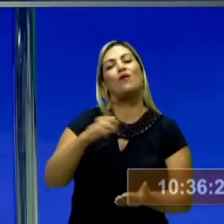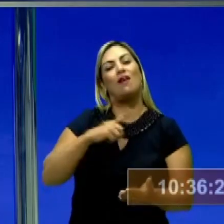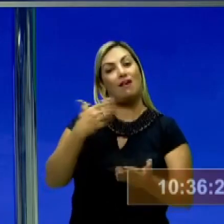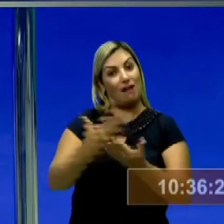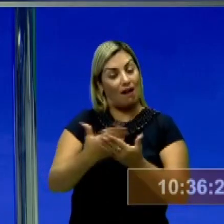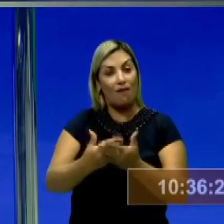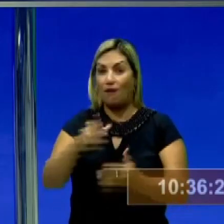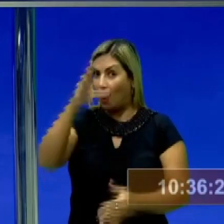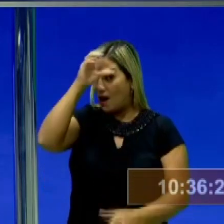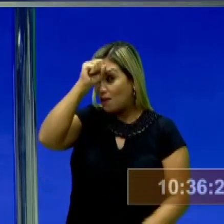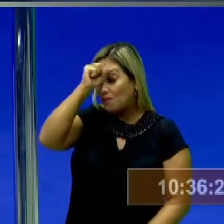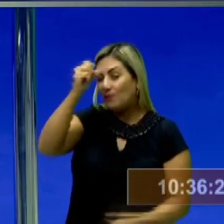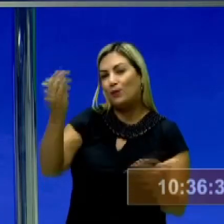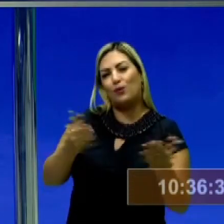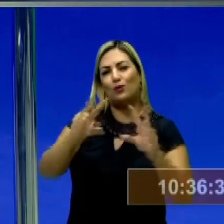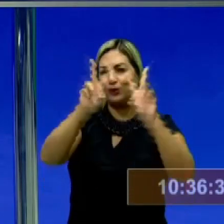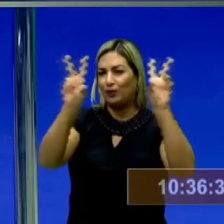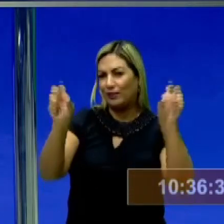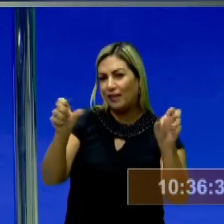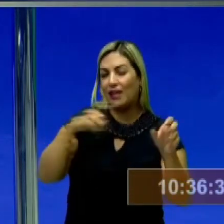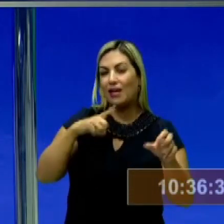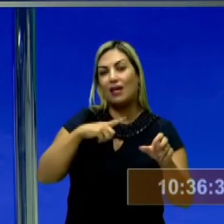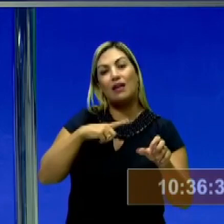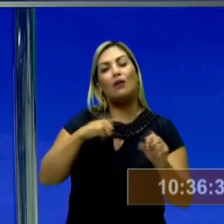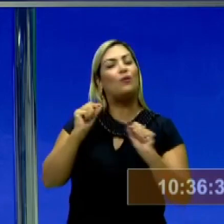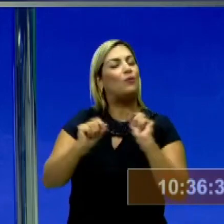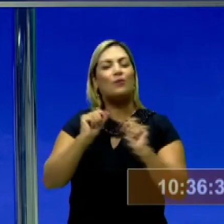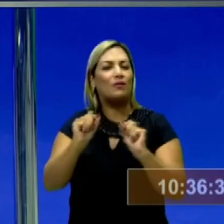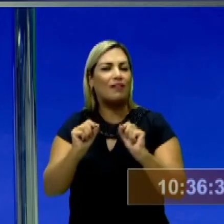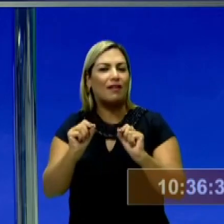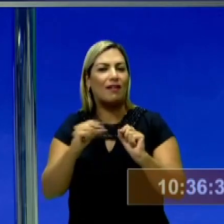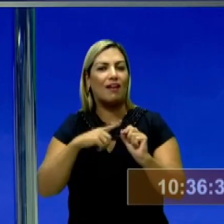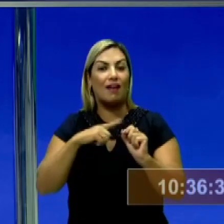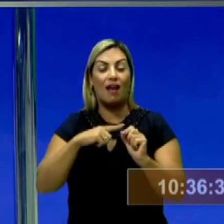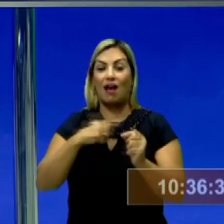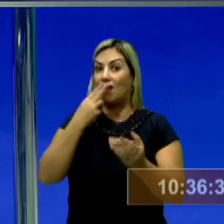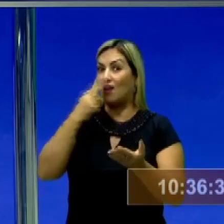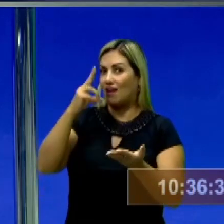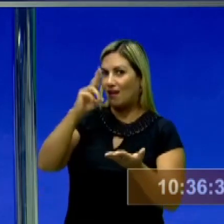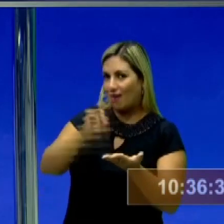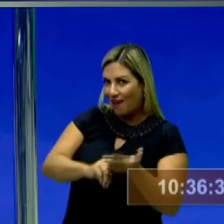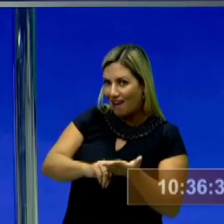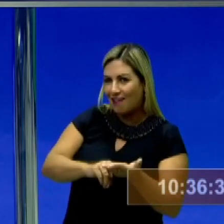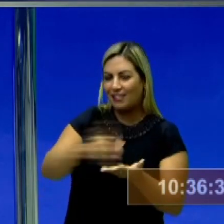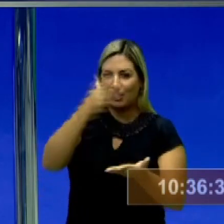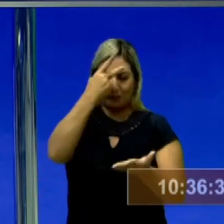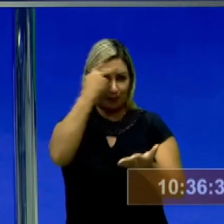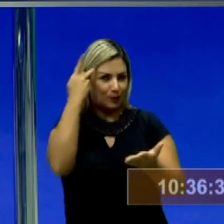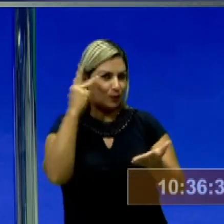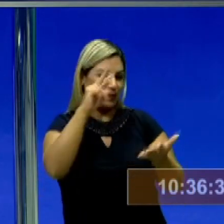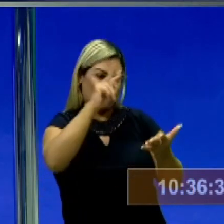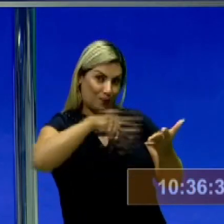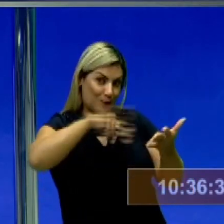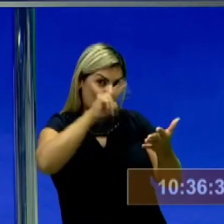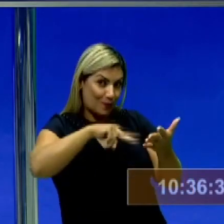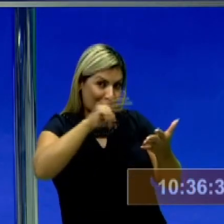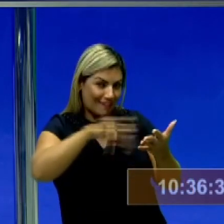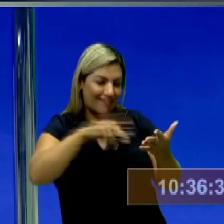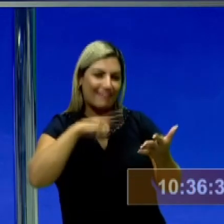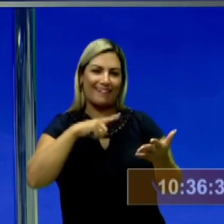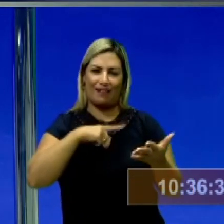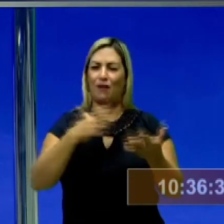vamos aprender aqui sobre o Reader's Letters, que são as cartas ao leitor.